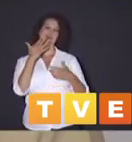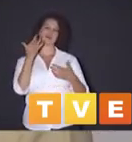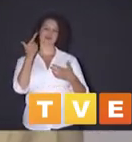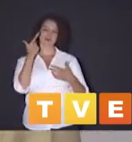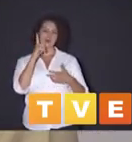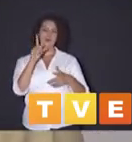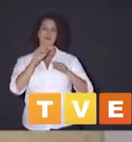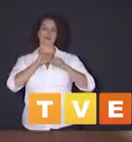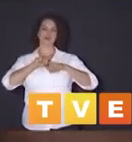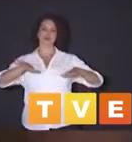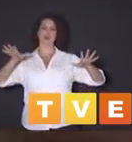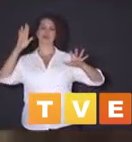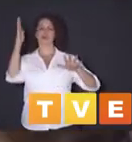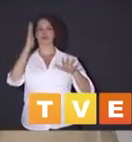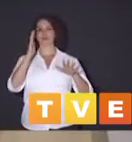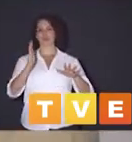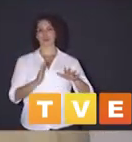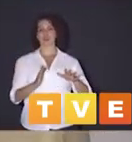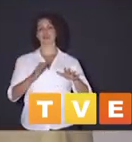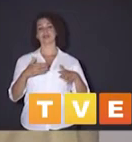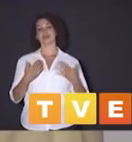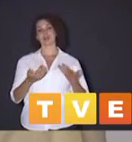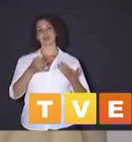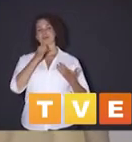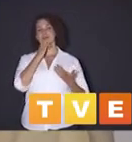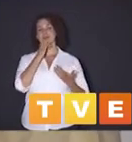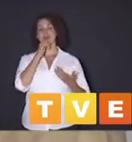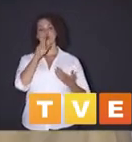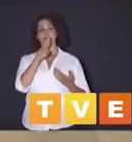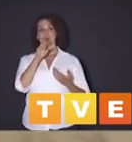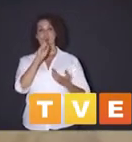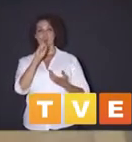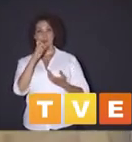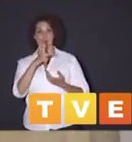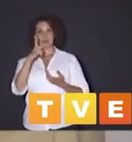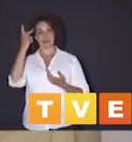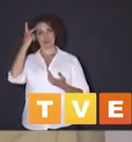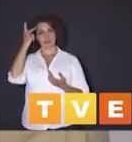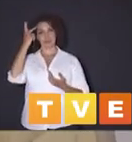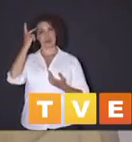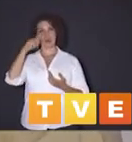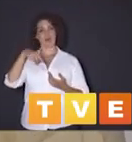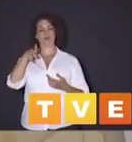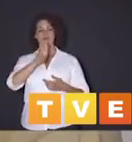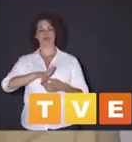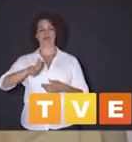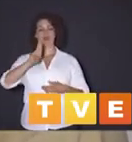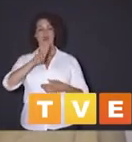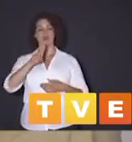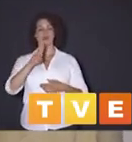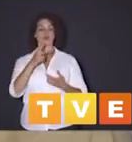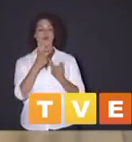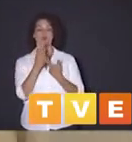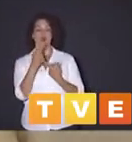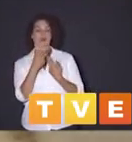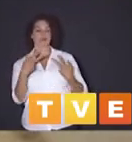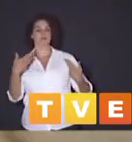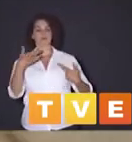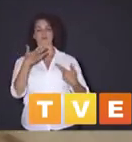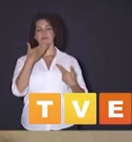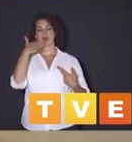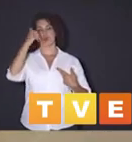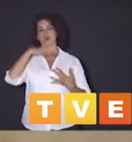brasil eram por exemplo a usp ea universidade é de ponta das melhores do mundo depois de um ano